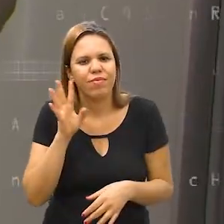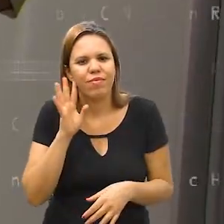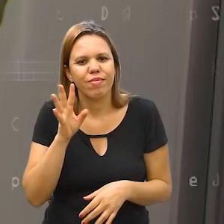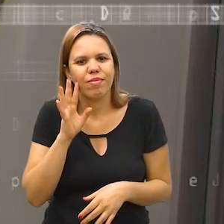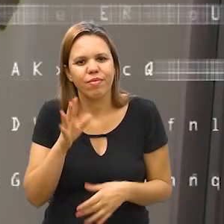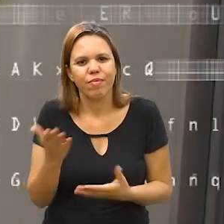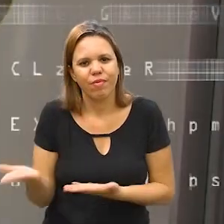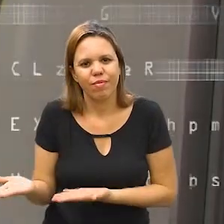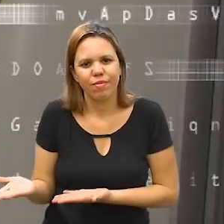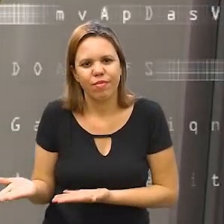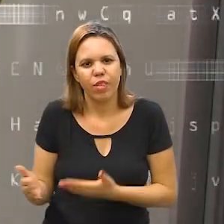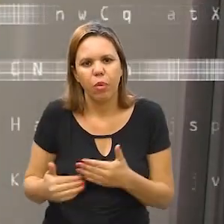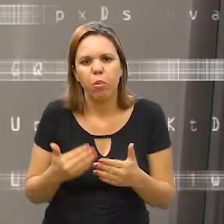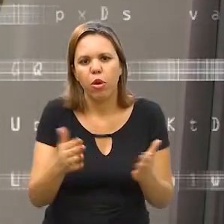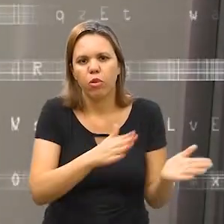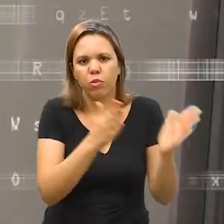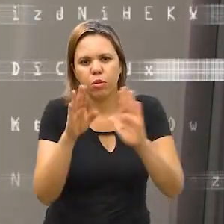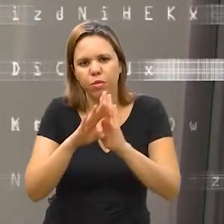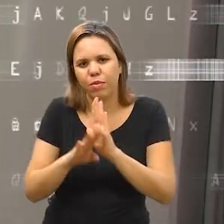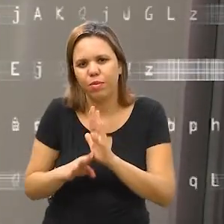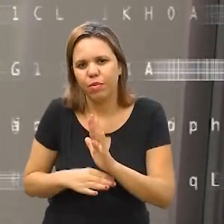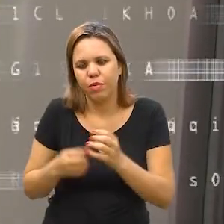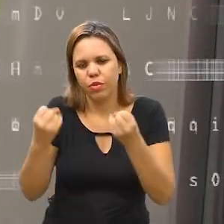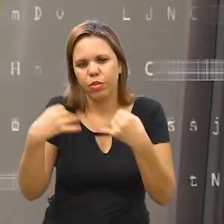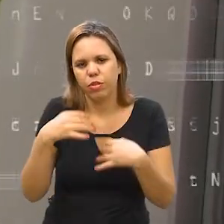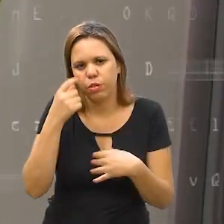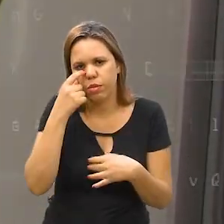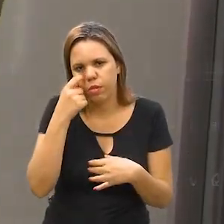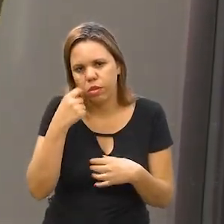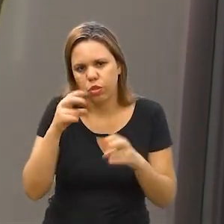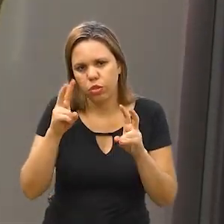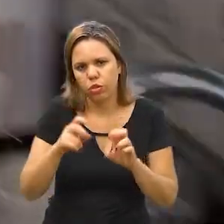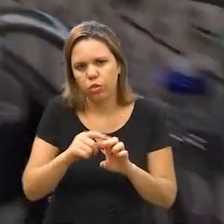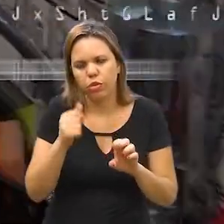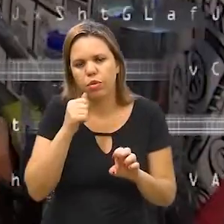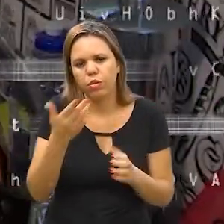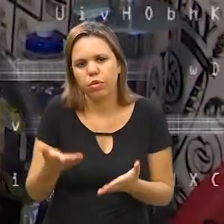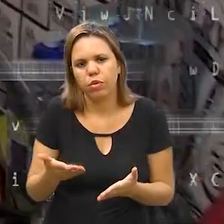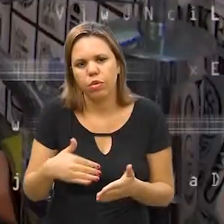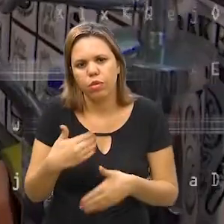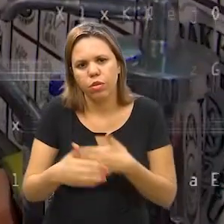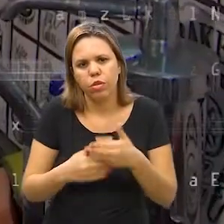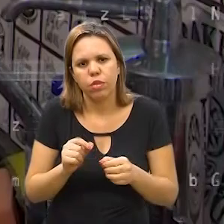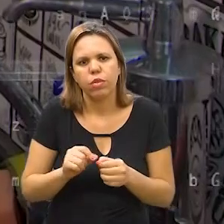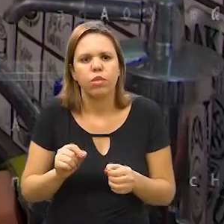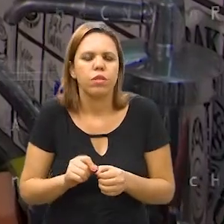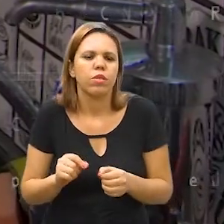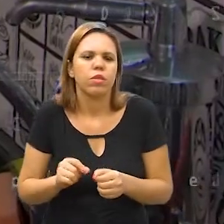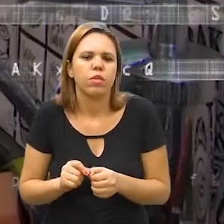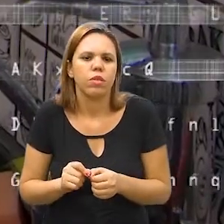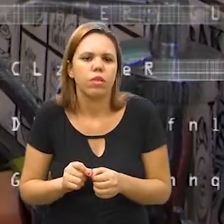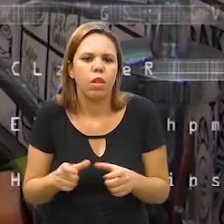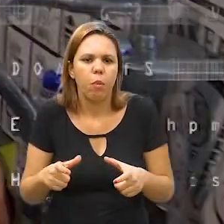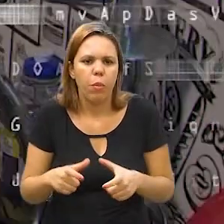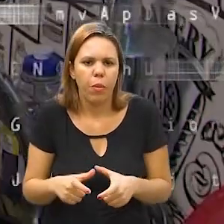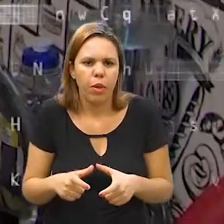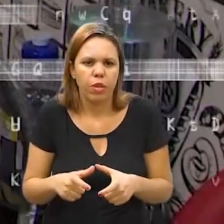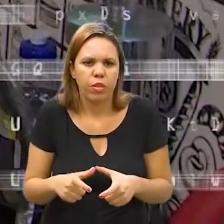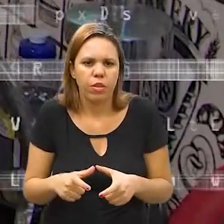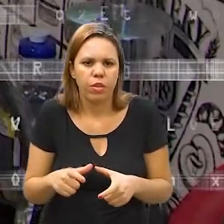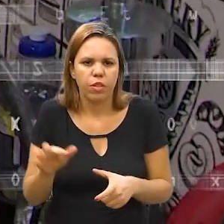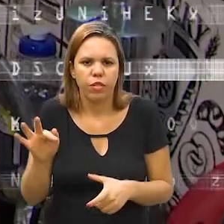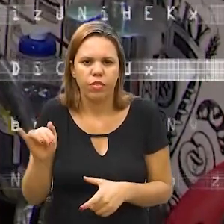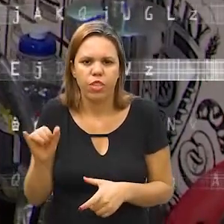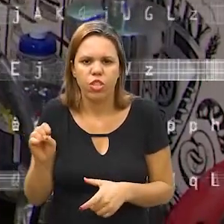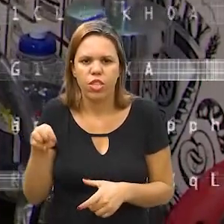a da Grazi! E no próximo bloco a gente vai falar sobre uma empreendedora que passou a fazer marmitinhas fits